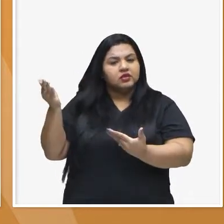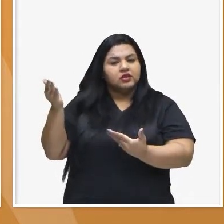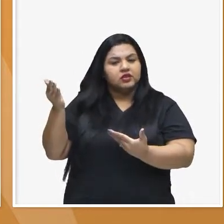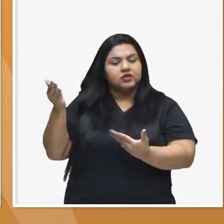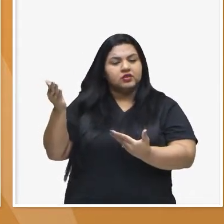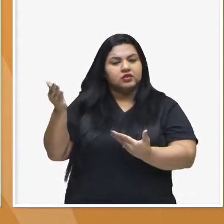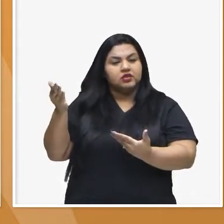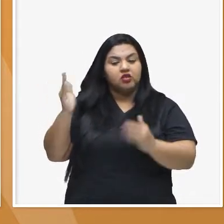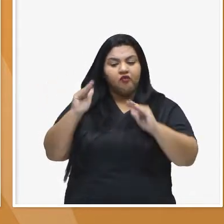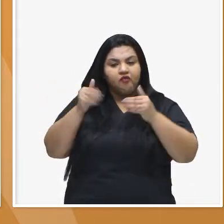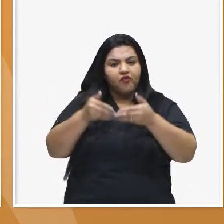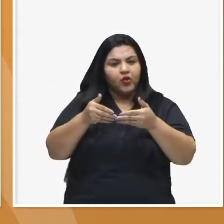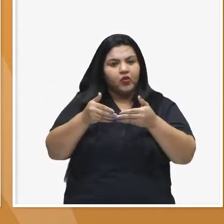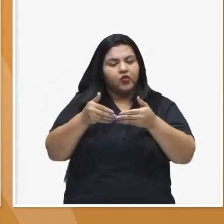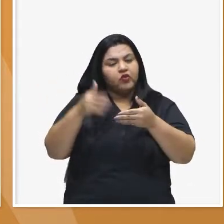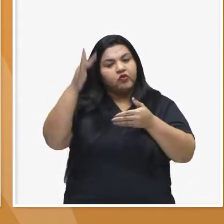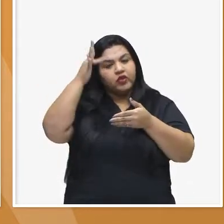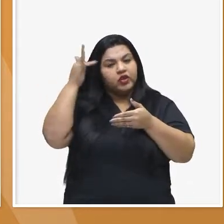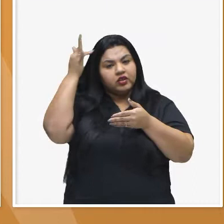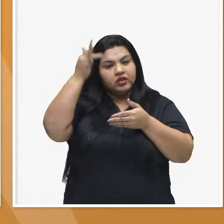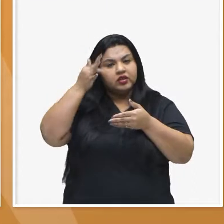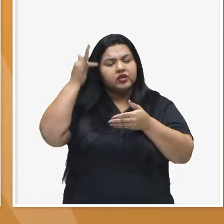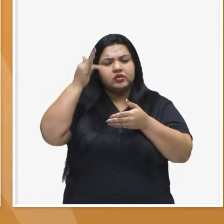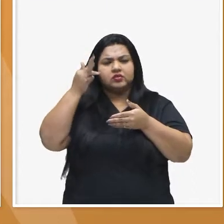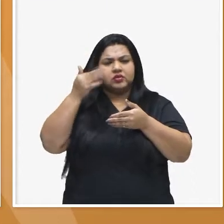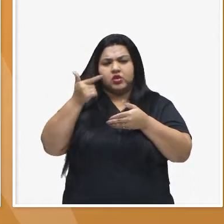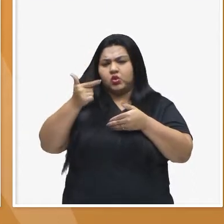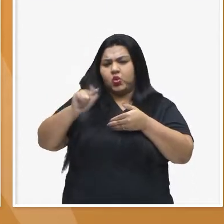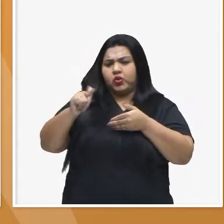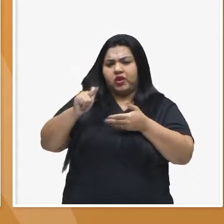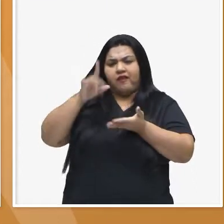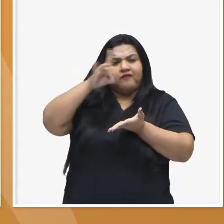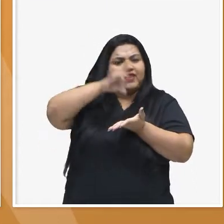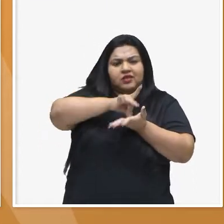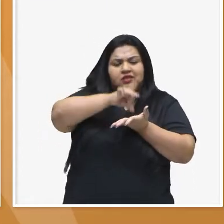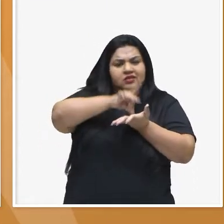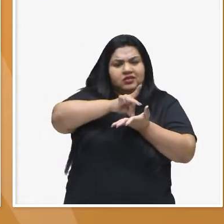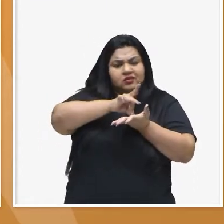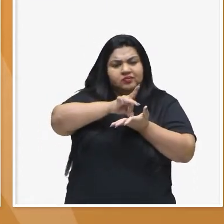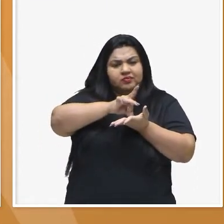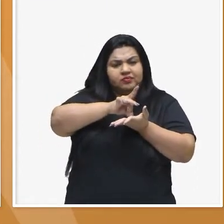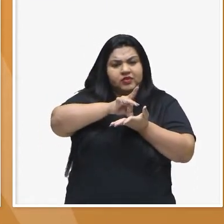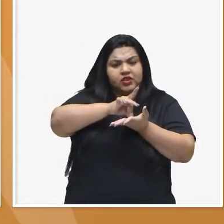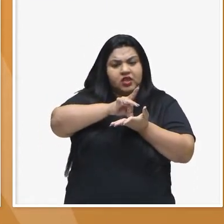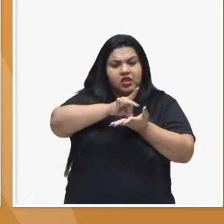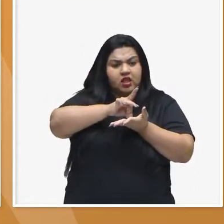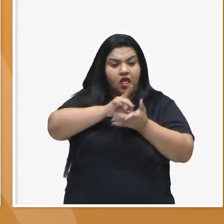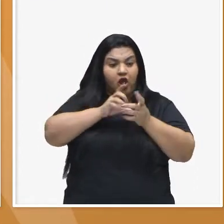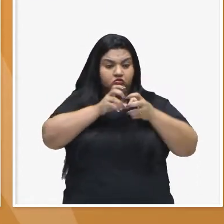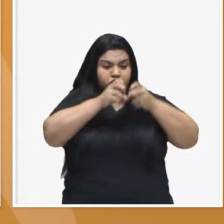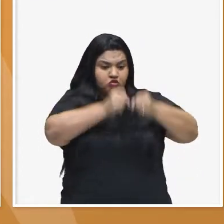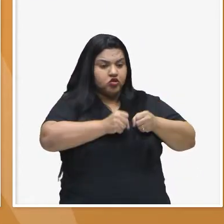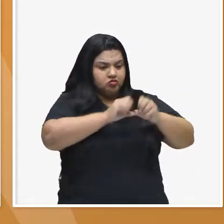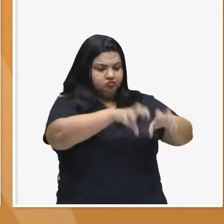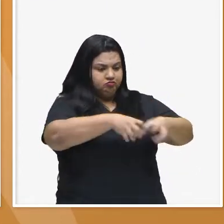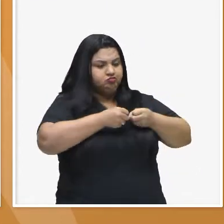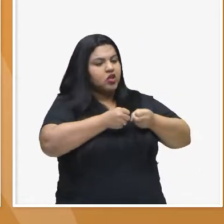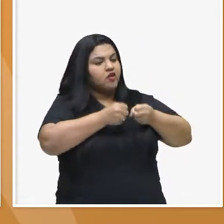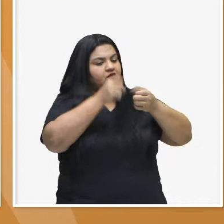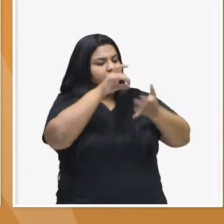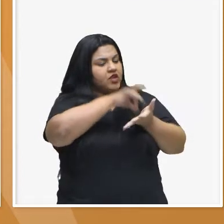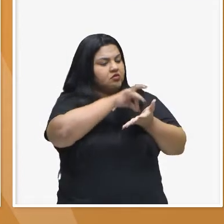filosofia. A filosofia, ela não tem a verdade, ela não toma posse da verdade, ela